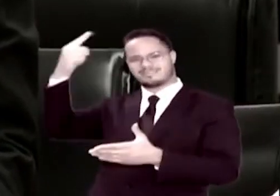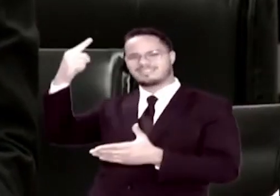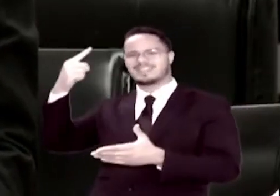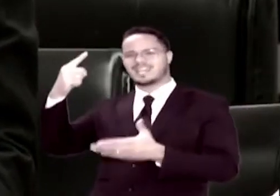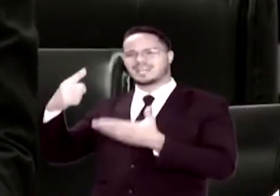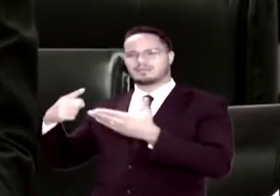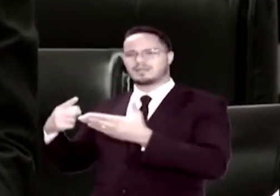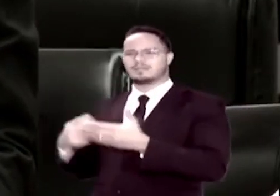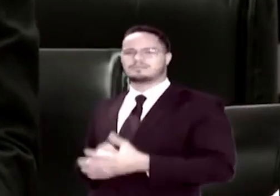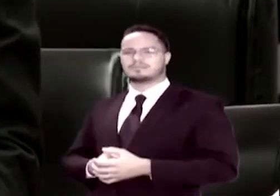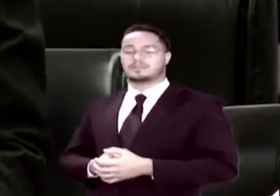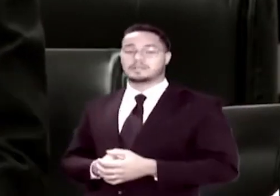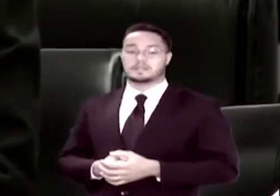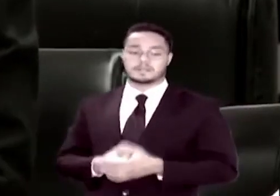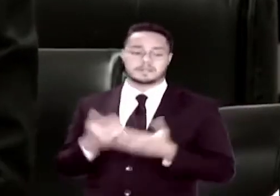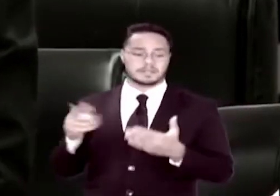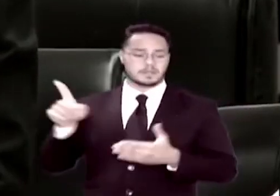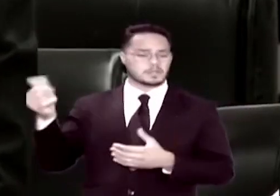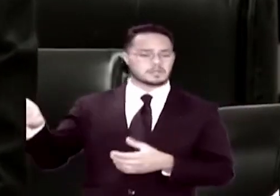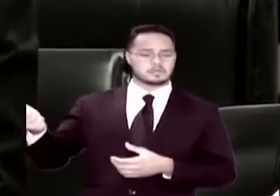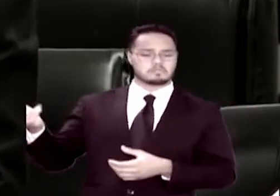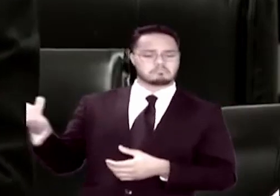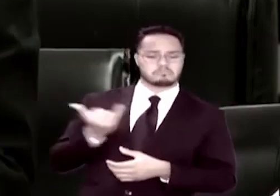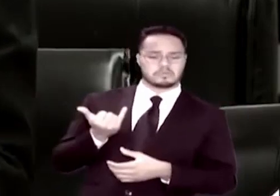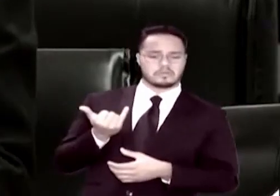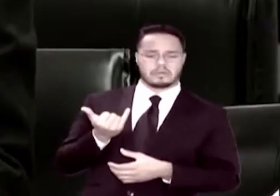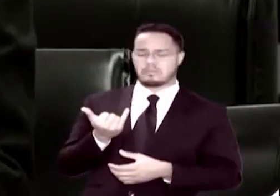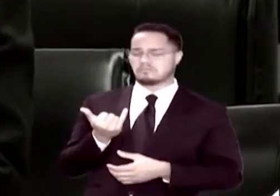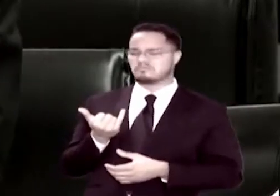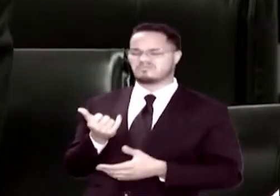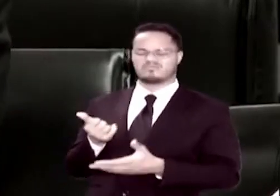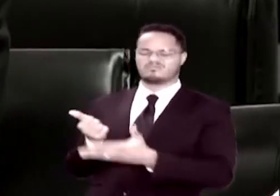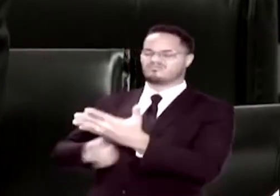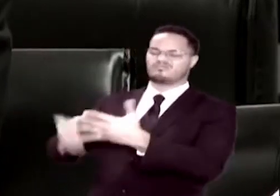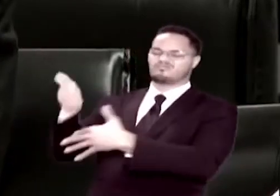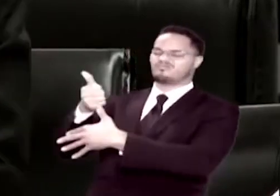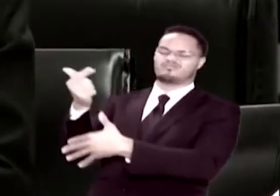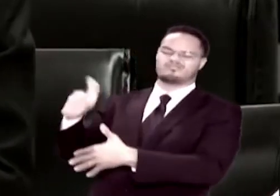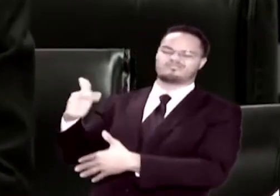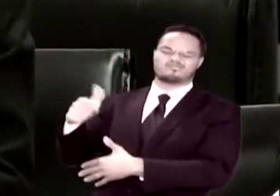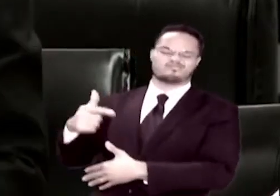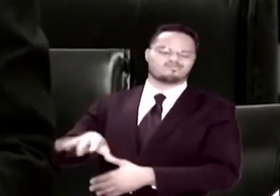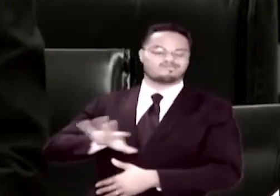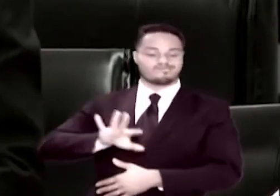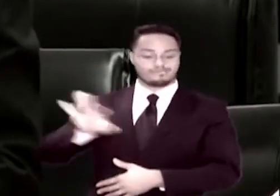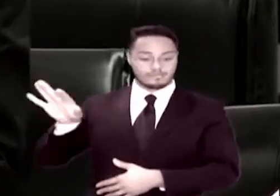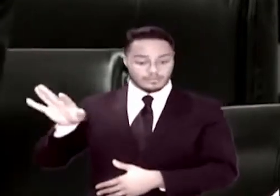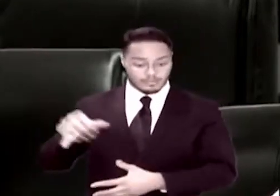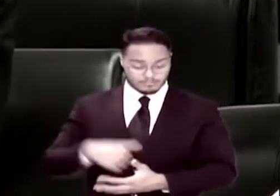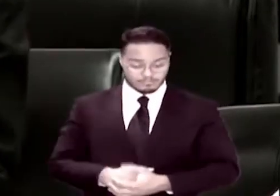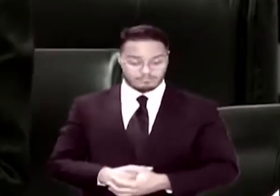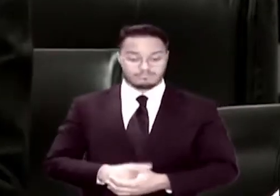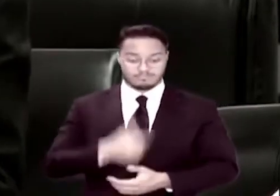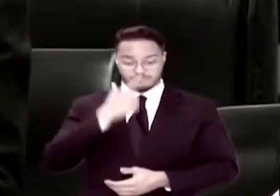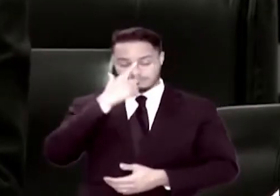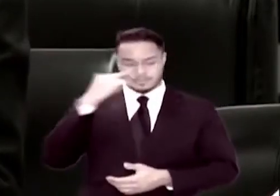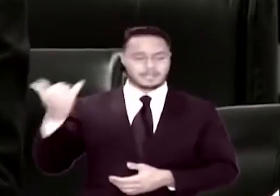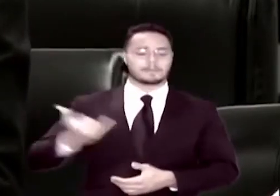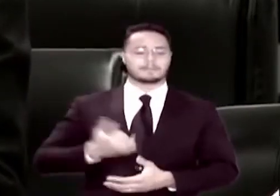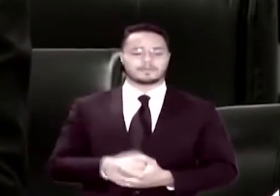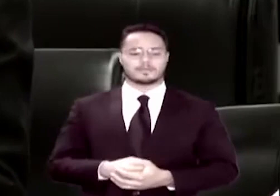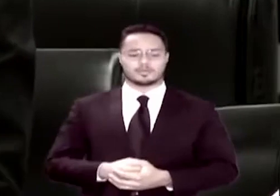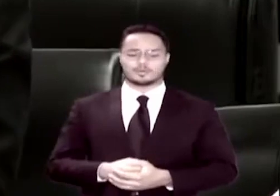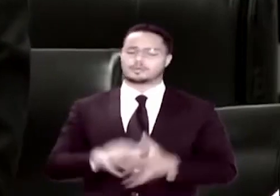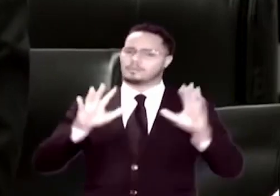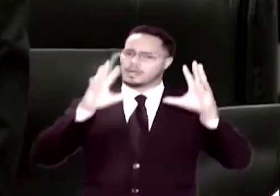que isso não é prioridade eu acho que tudo que paraa população é prioridade Às vezes o que não é prioridade para mim é pro senhor Então